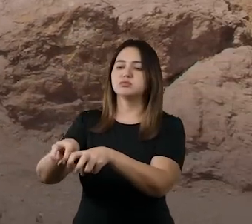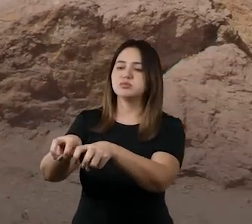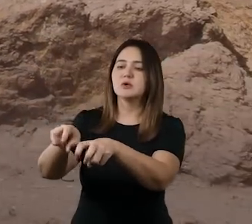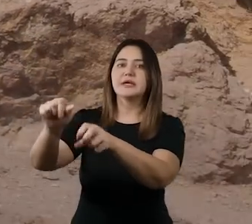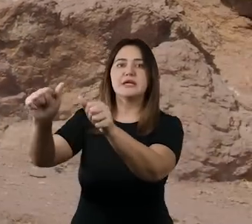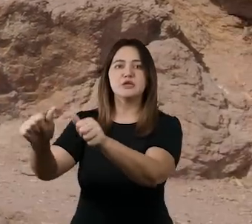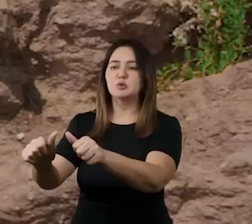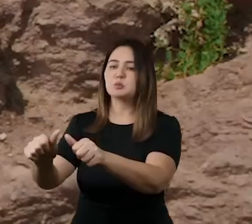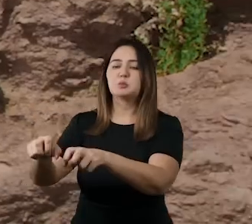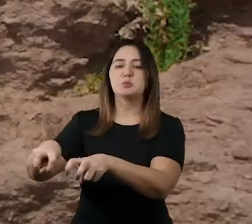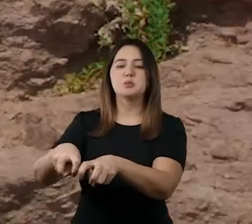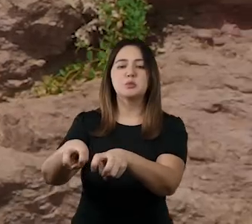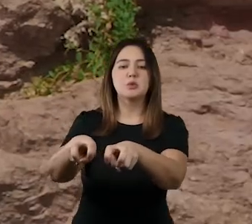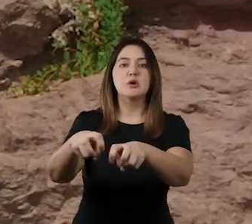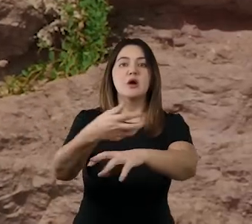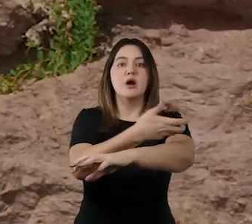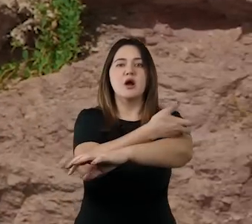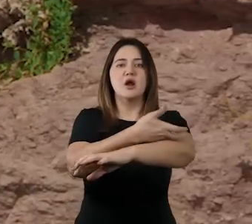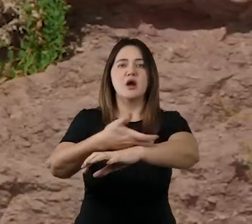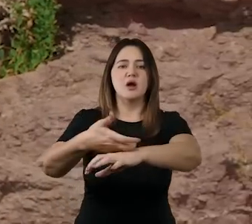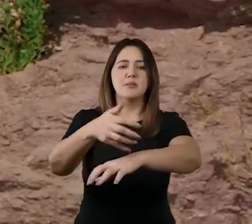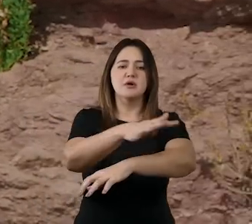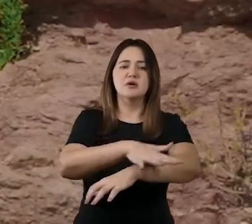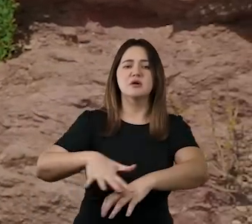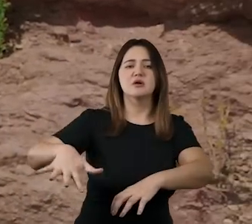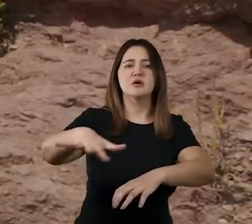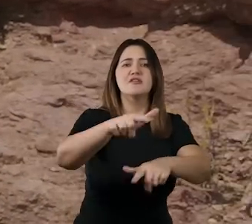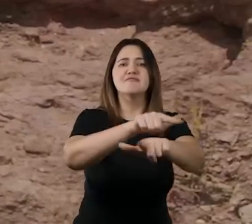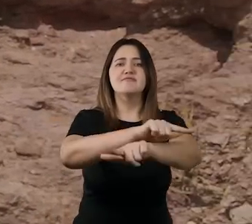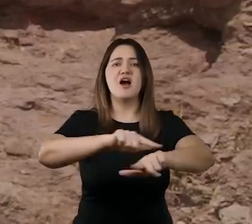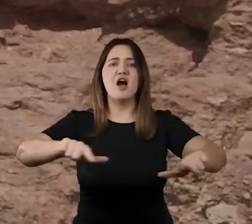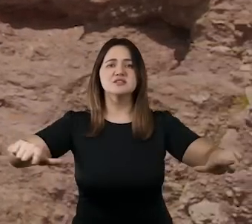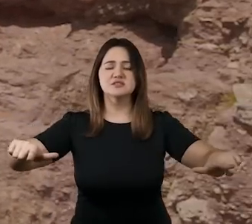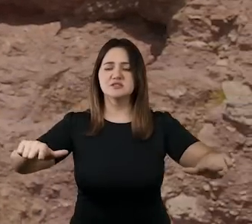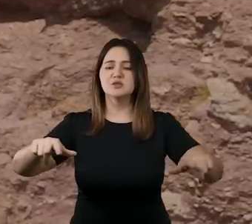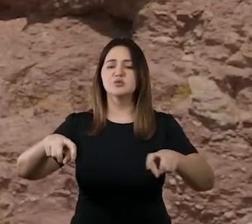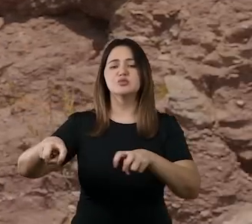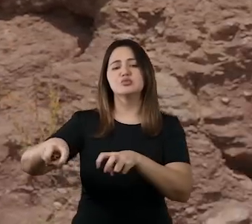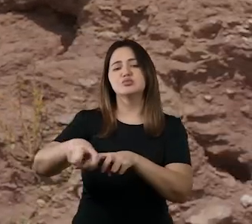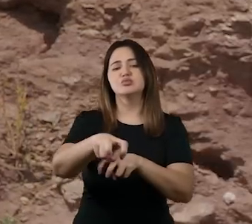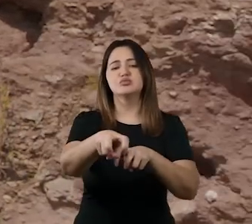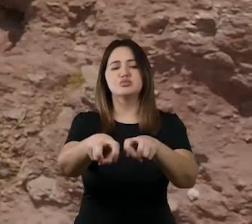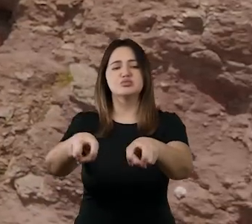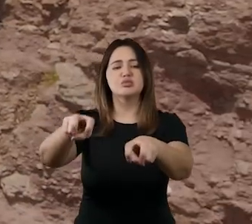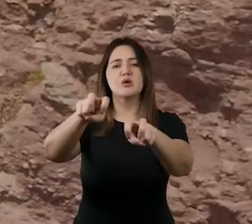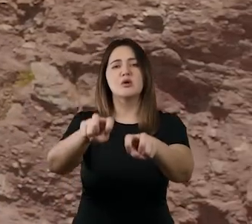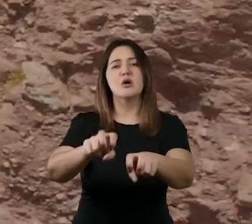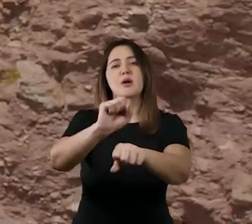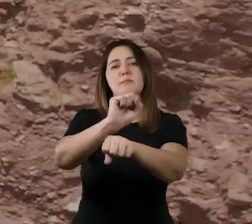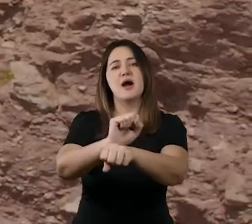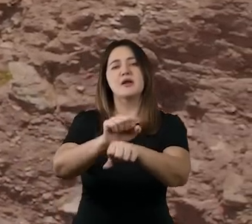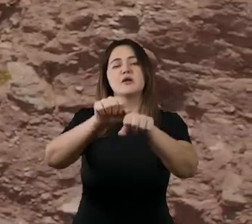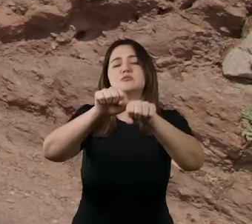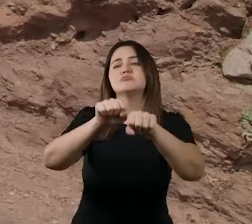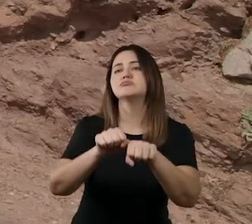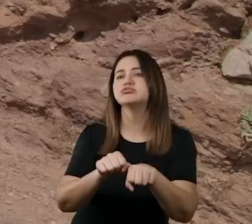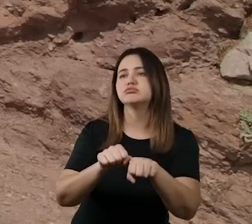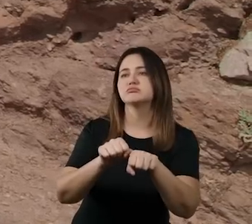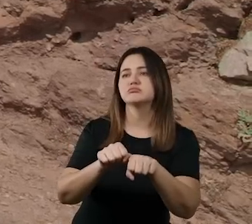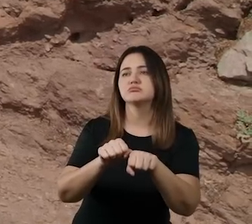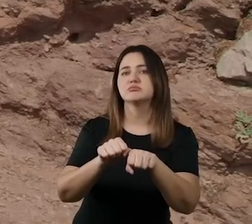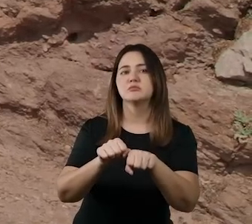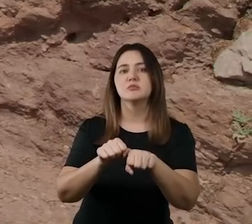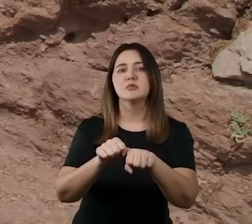outro Deus e não pararam. E quando chegaram a um lugar onde não havia estátua alguma ou altar algum, as ovelhas pararam e deitaram.